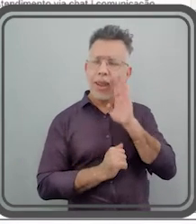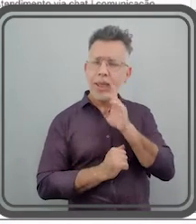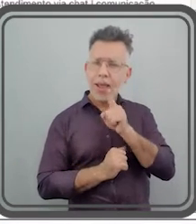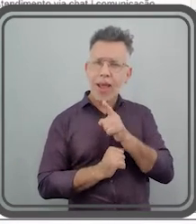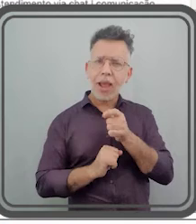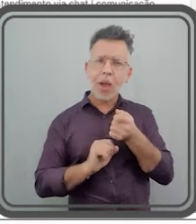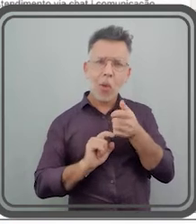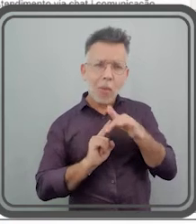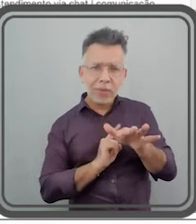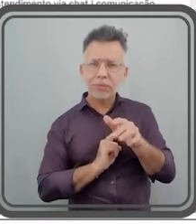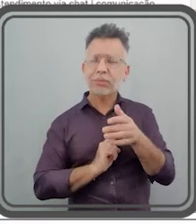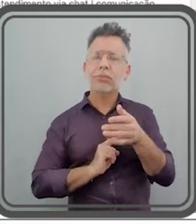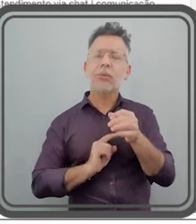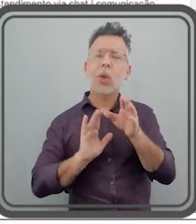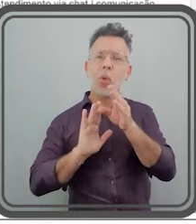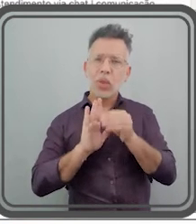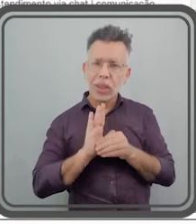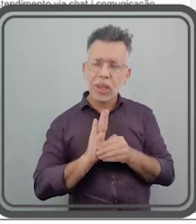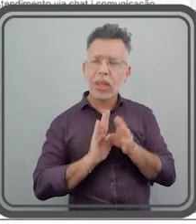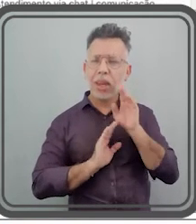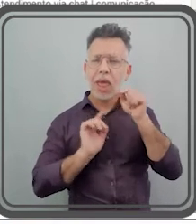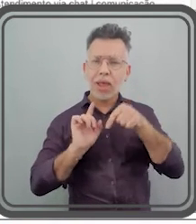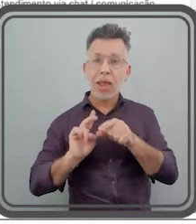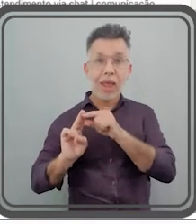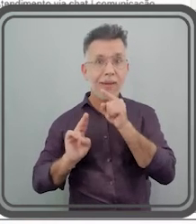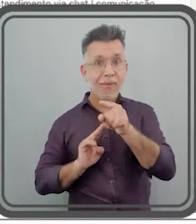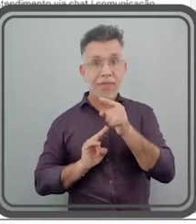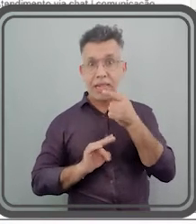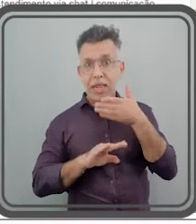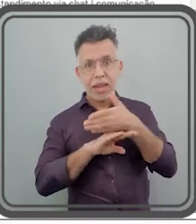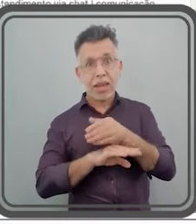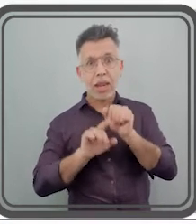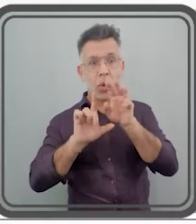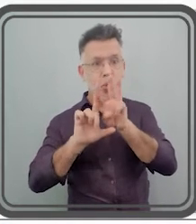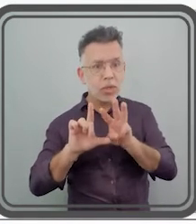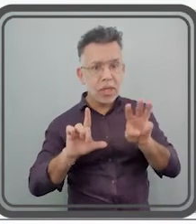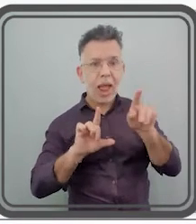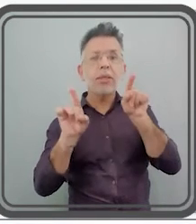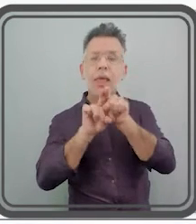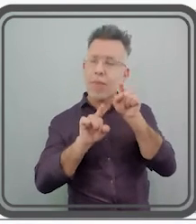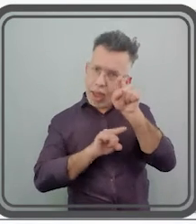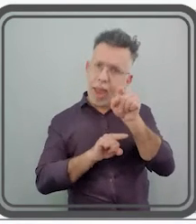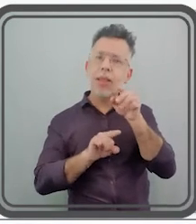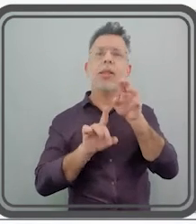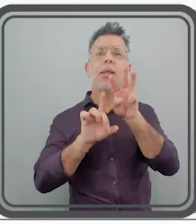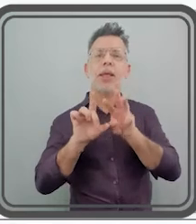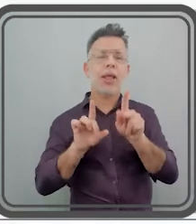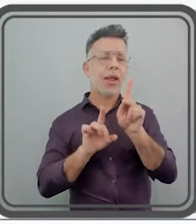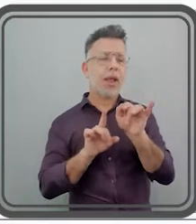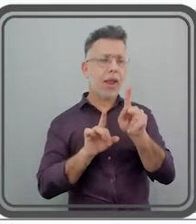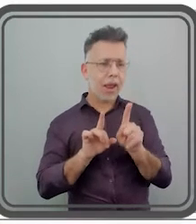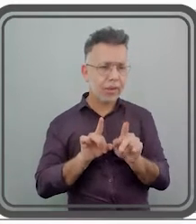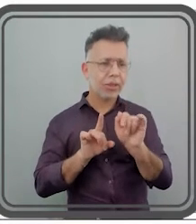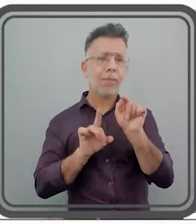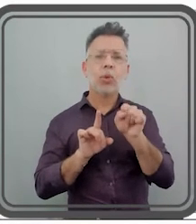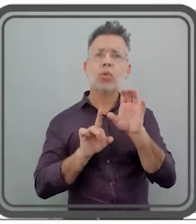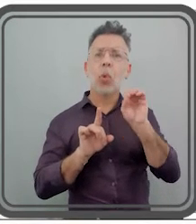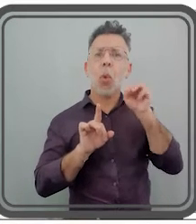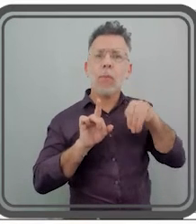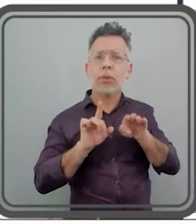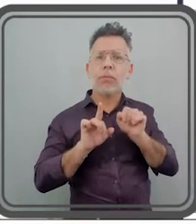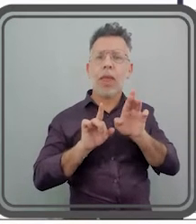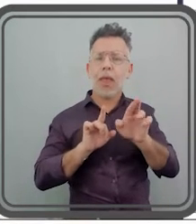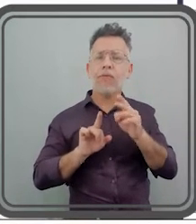é bem legal e compartilha o conteúdo Bacana aqui no Linkedin e quem não entrou no site da cai aqui também né Entra lá em caiaque.com.br